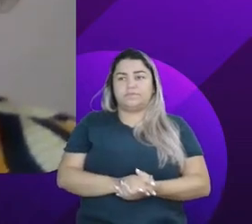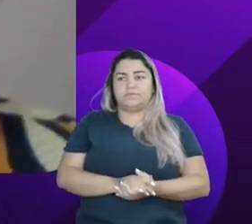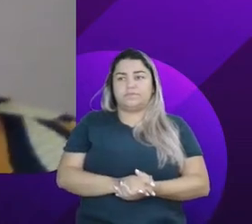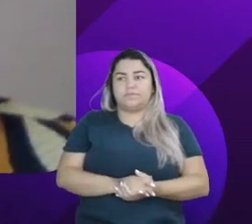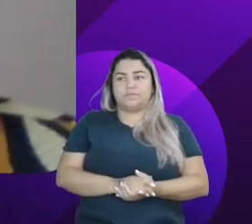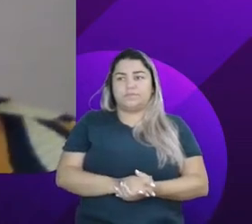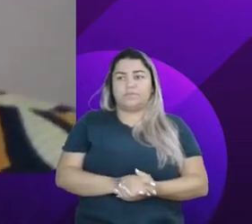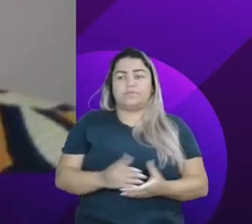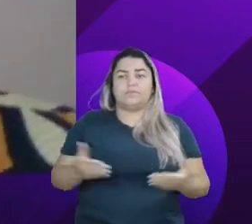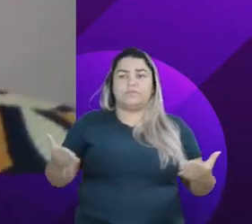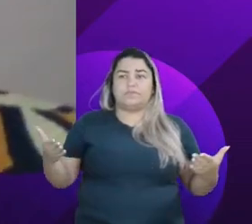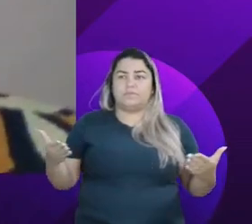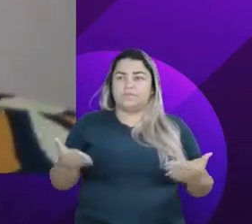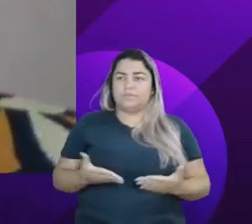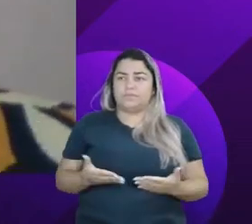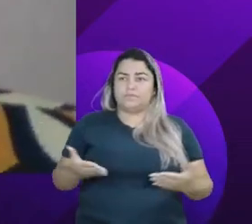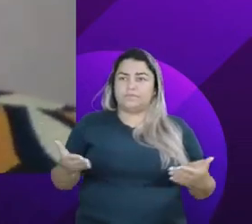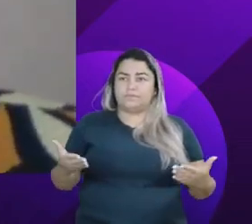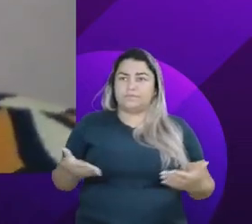hoje,